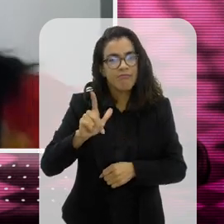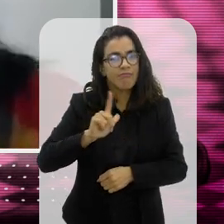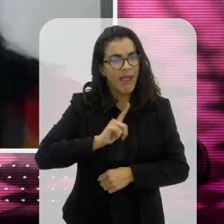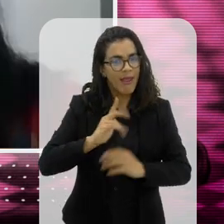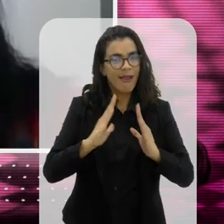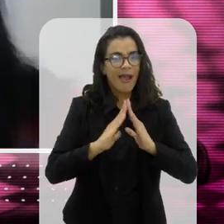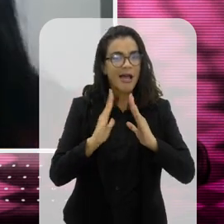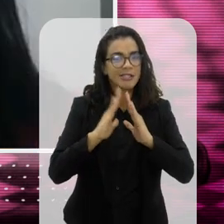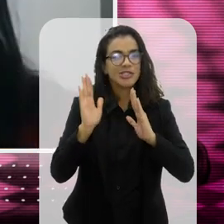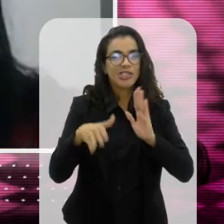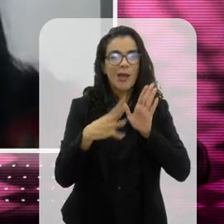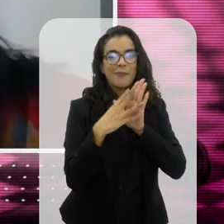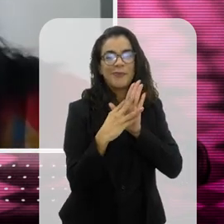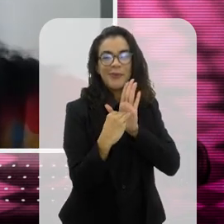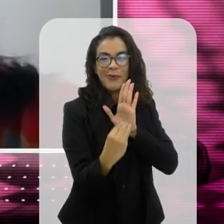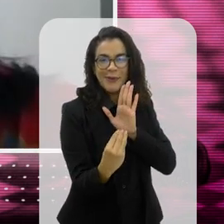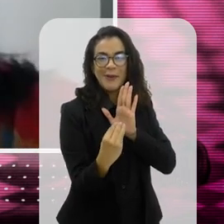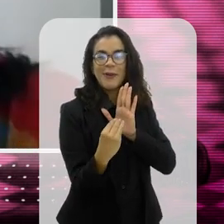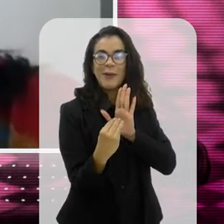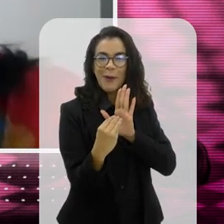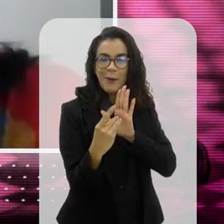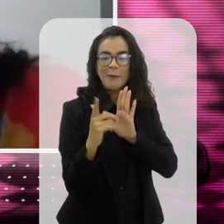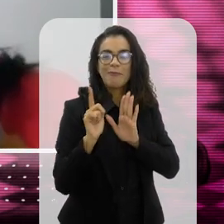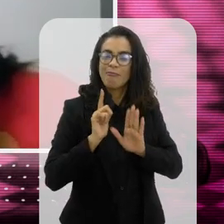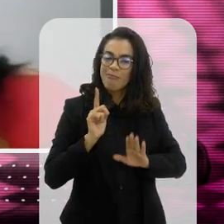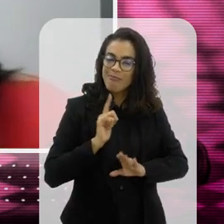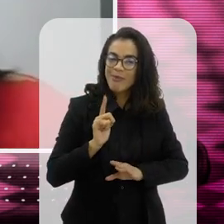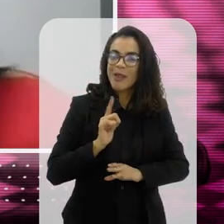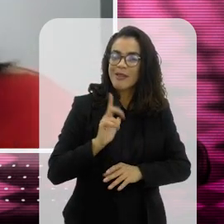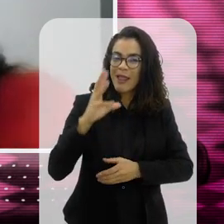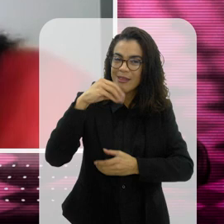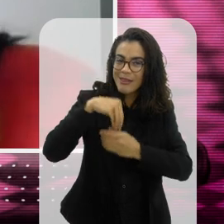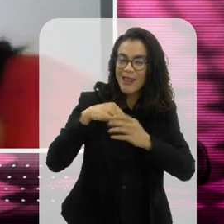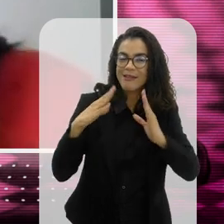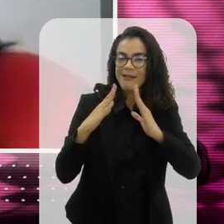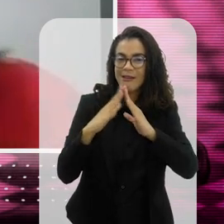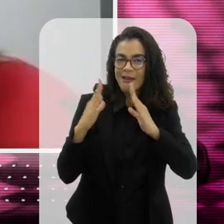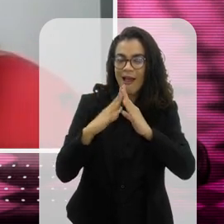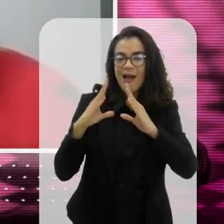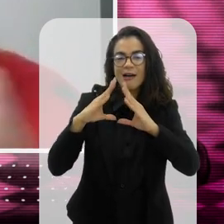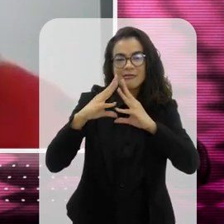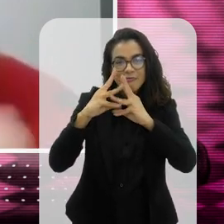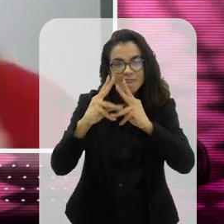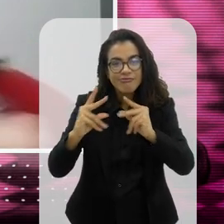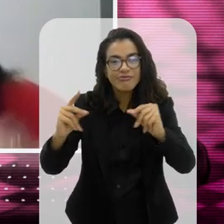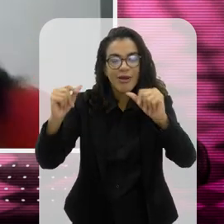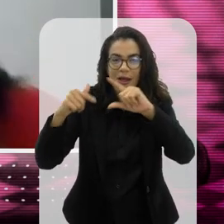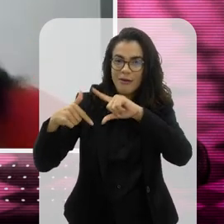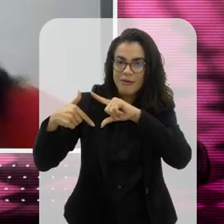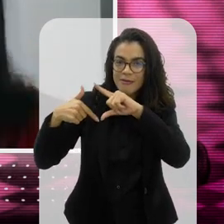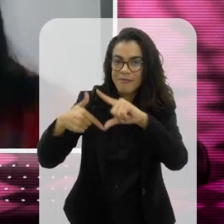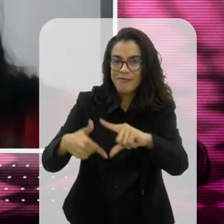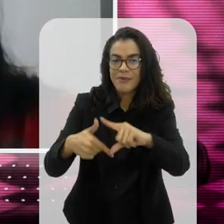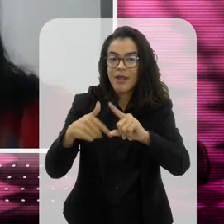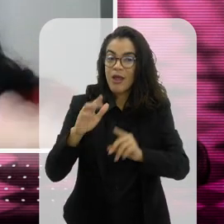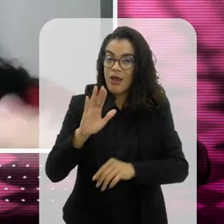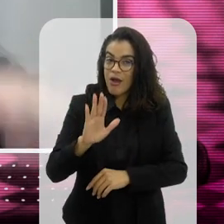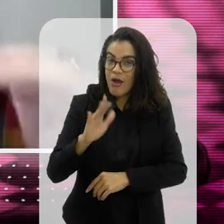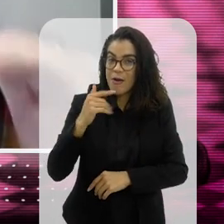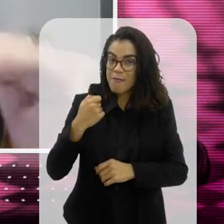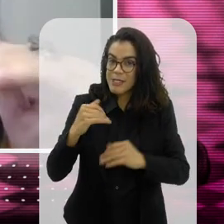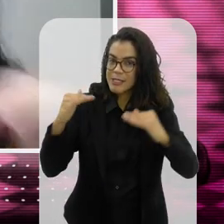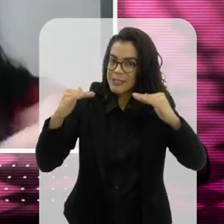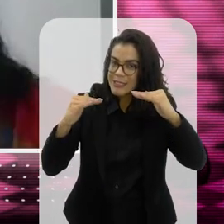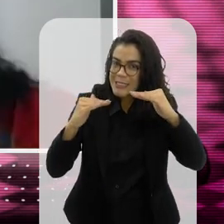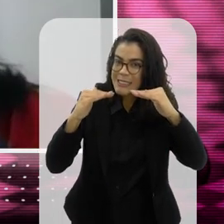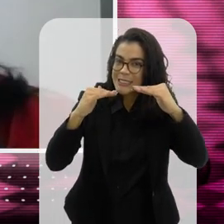eu tenho esse exemplo em casa, mas há uma desconstrução ainda dentro de casa para mostrar que, olha, não é assim. A gente